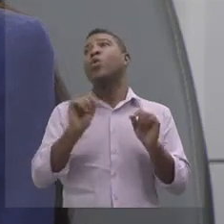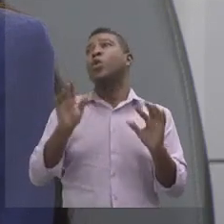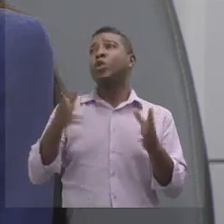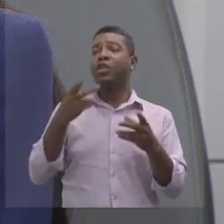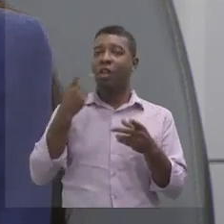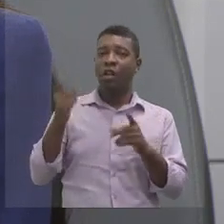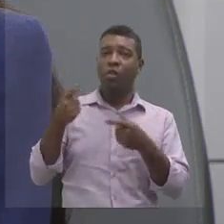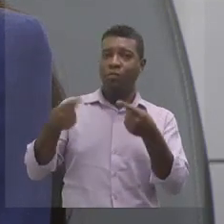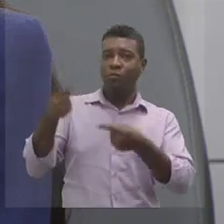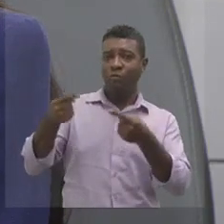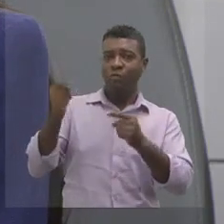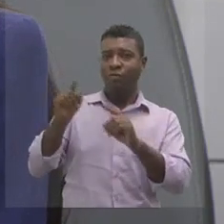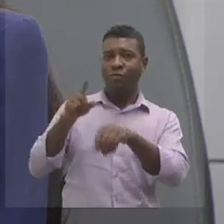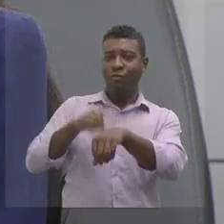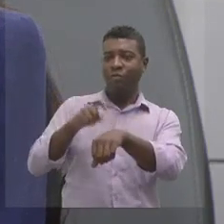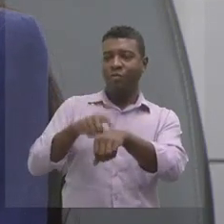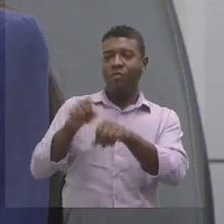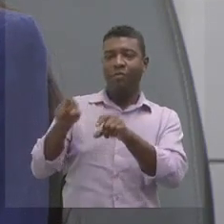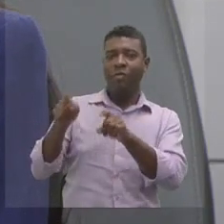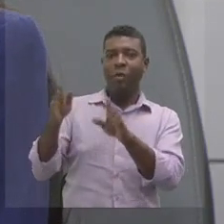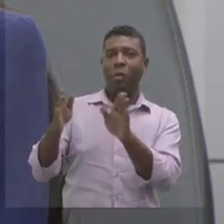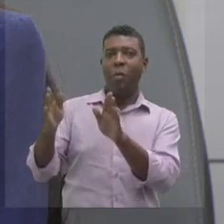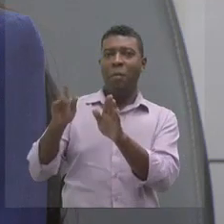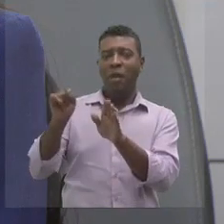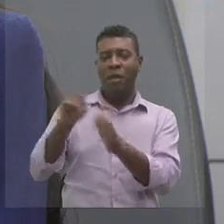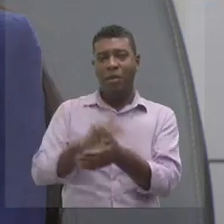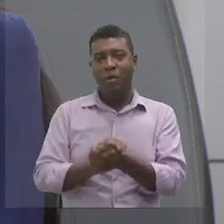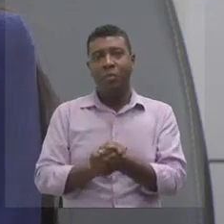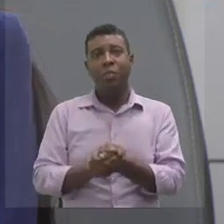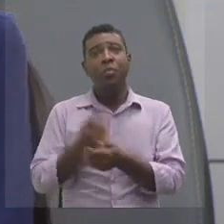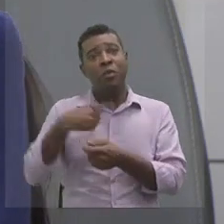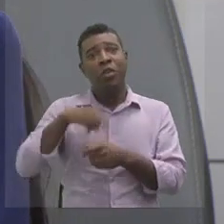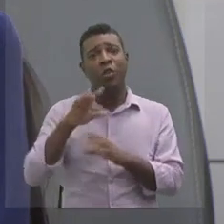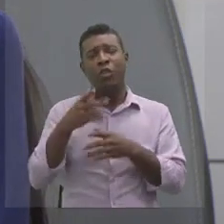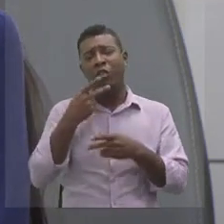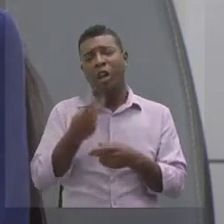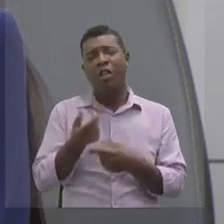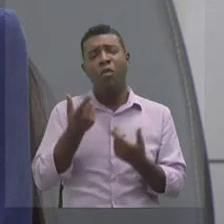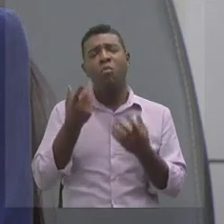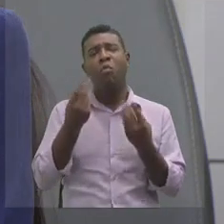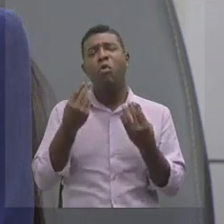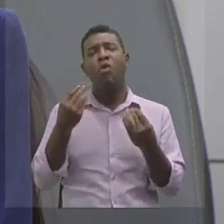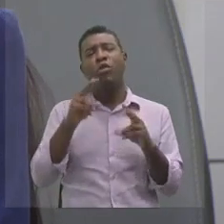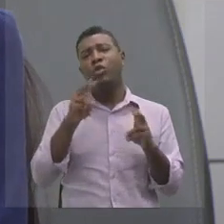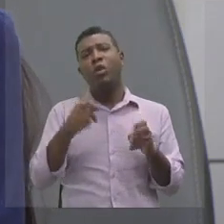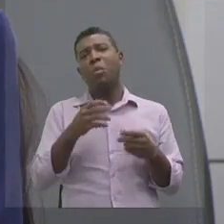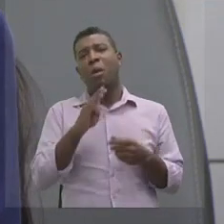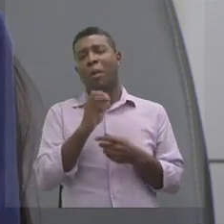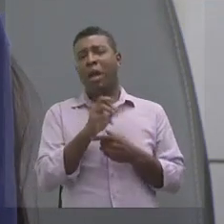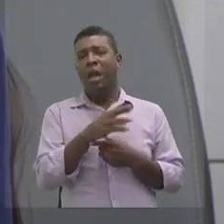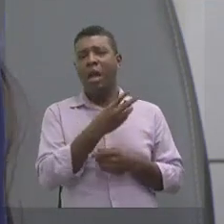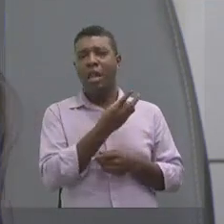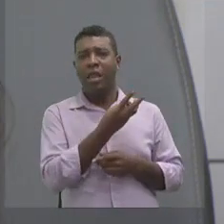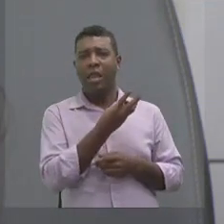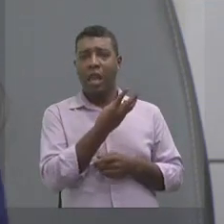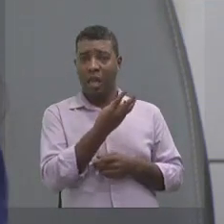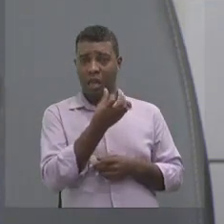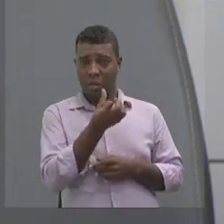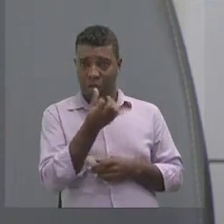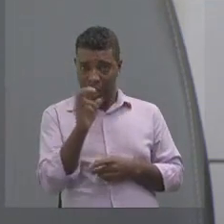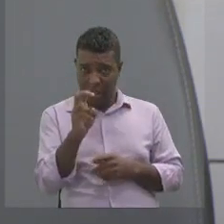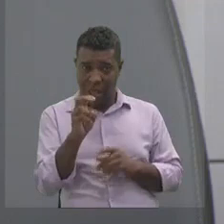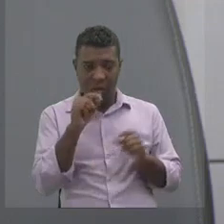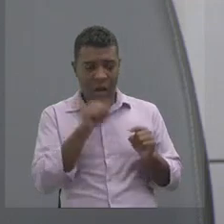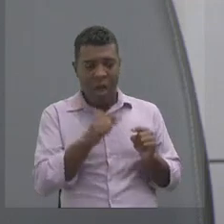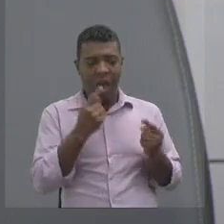ocasião é naquela situação nós falamos bastante da br-365 que liga Uberlândia Patrocínio que